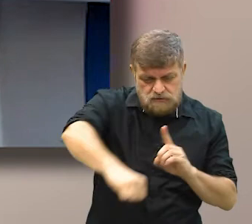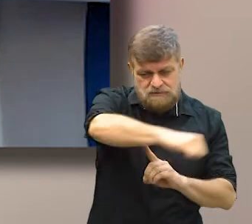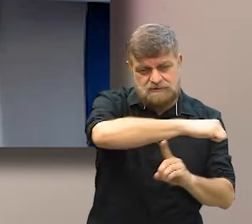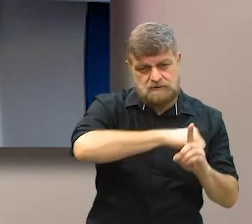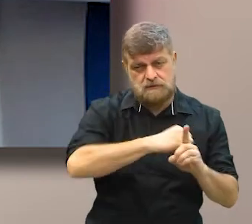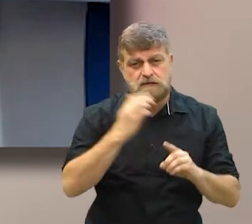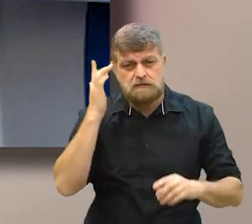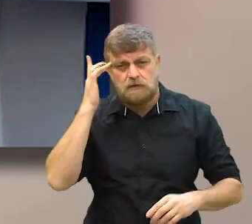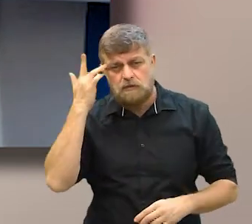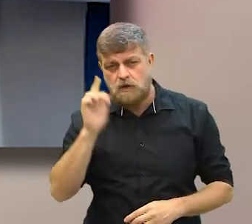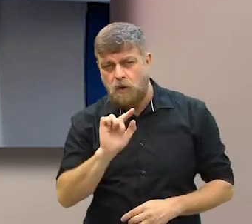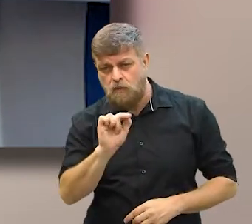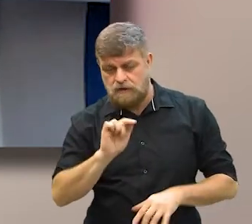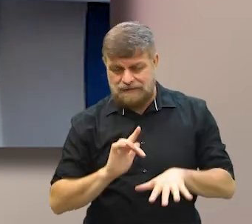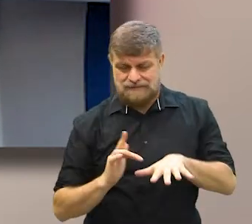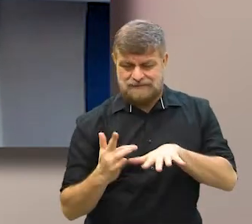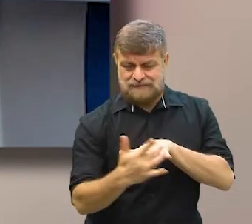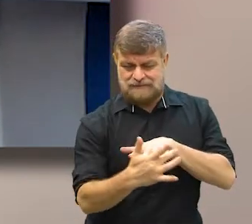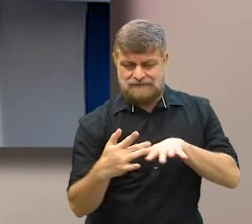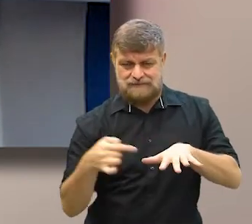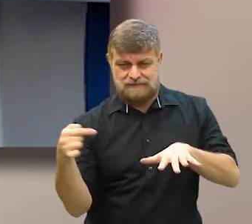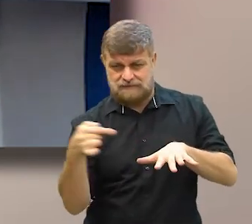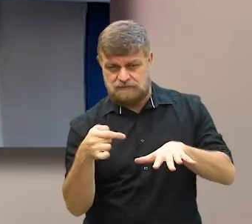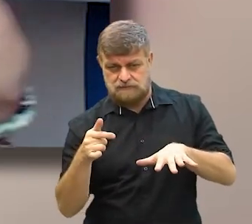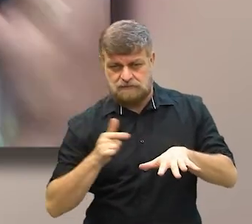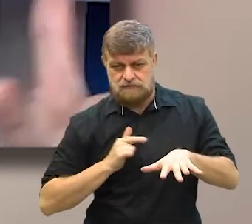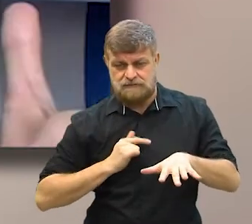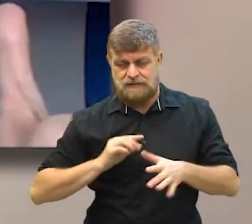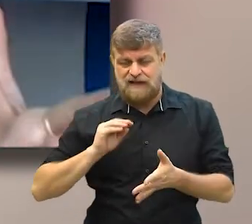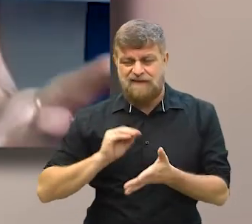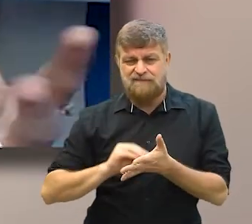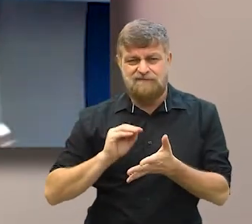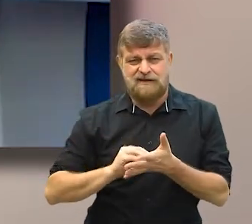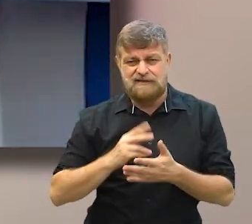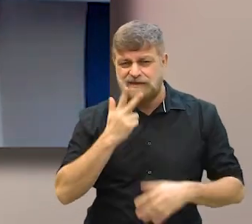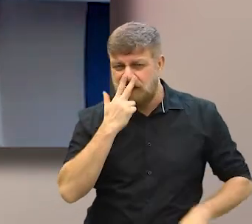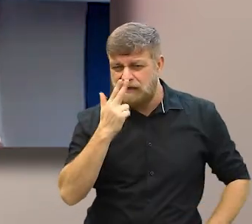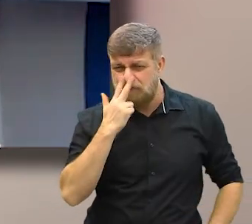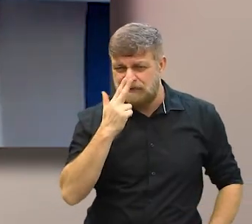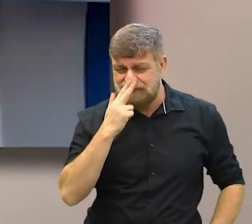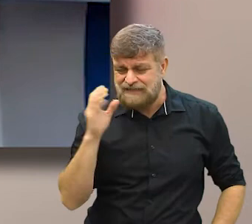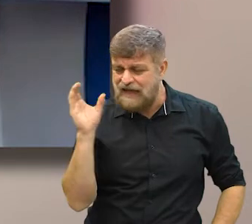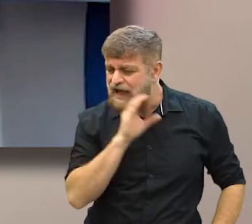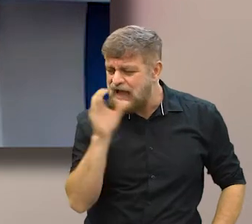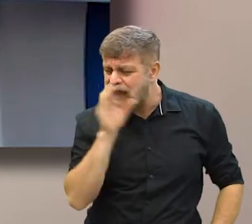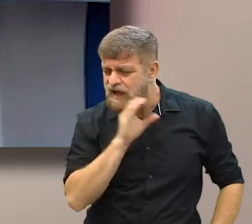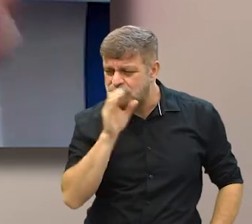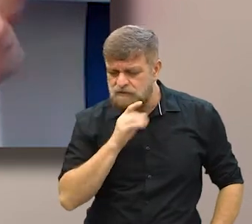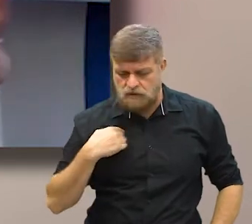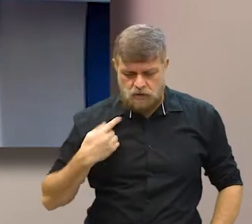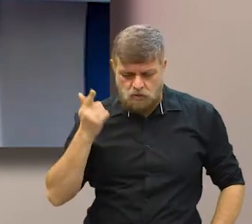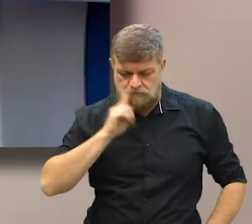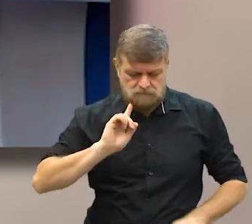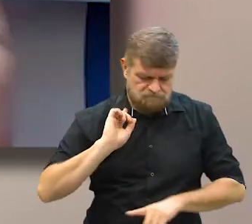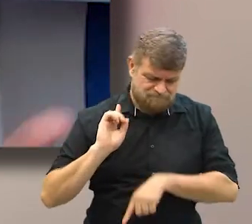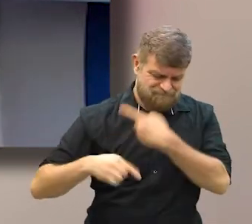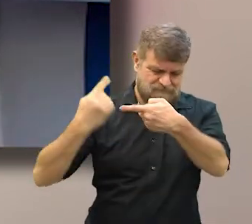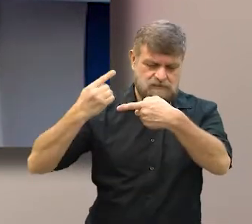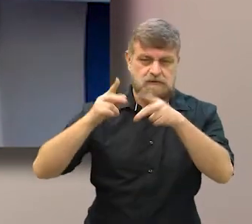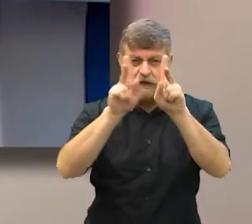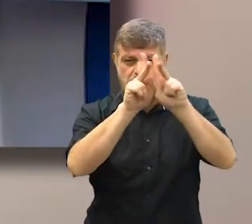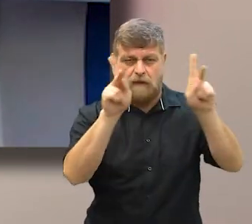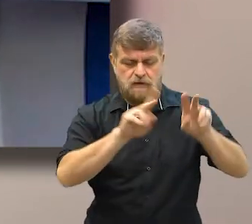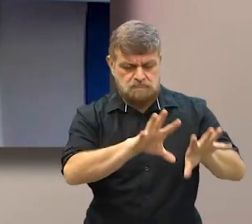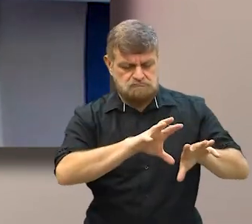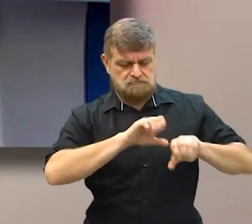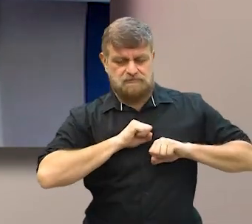sociedade, eu acho, com as redes sociais que traz essa falsa ilusão de que muito rapidamente eu alcanço o sucesso, eu alcanço a